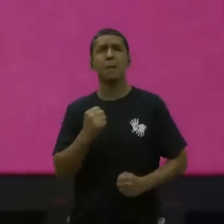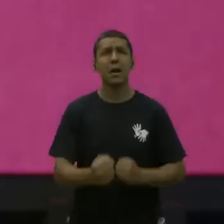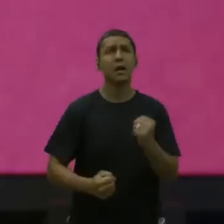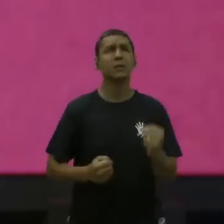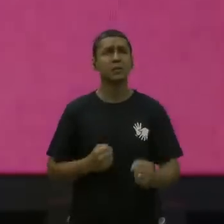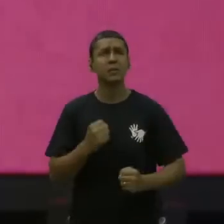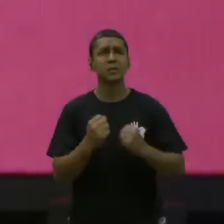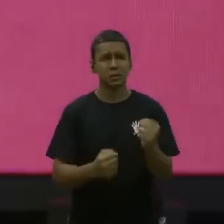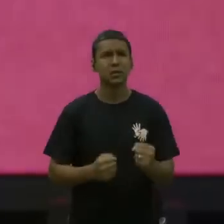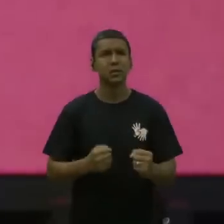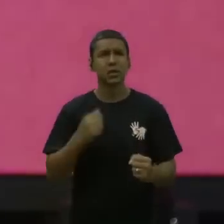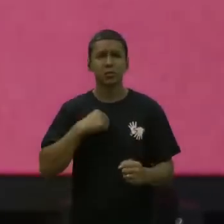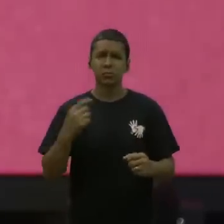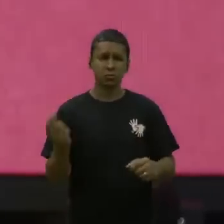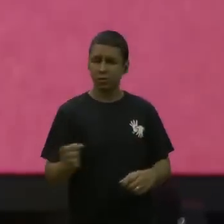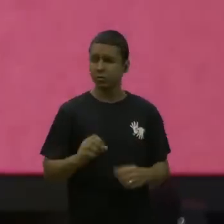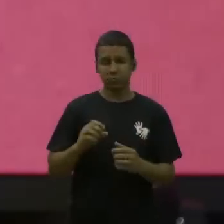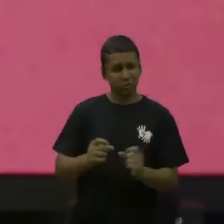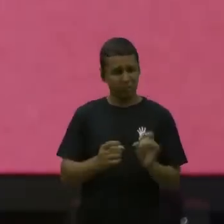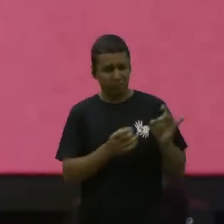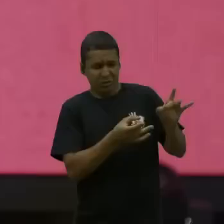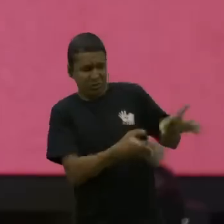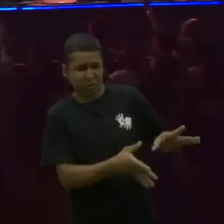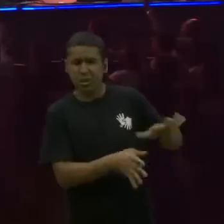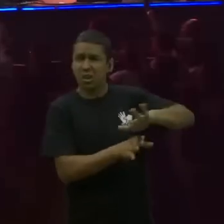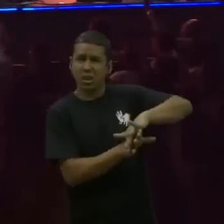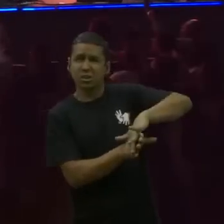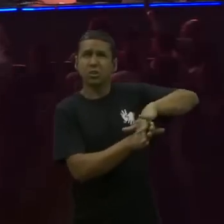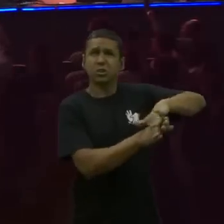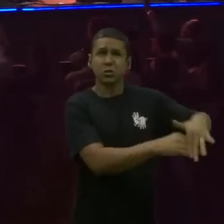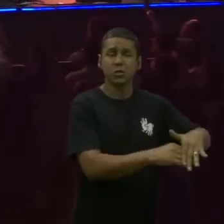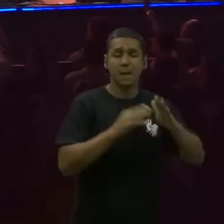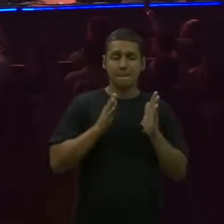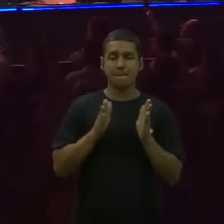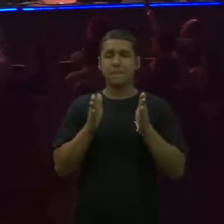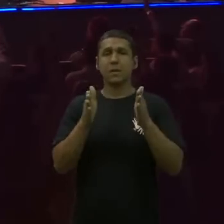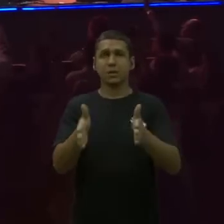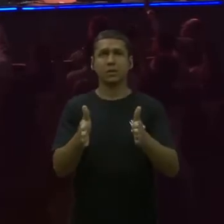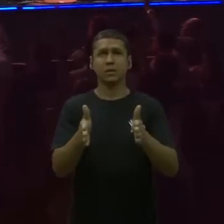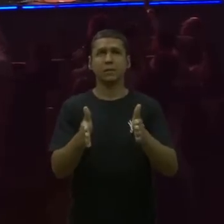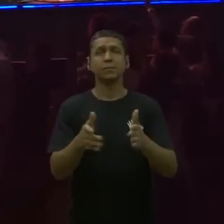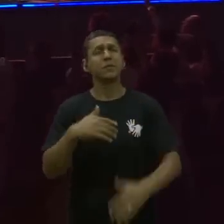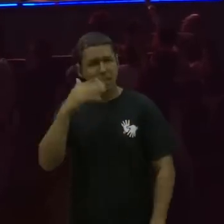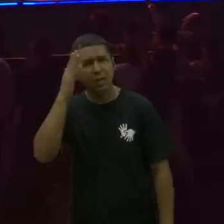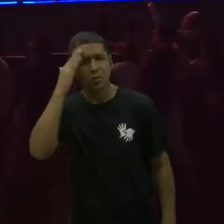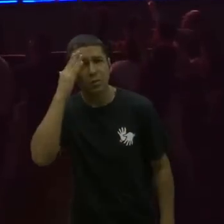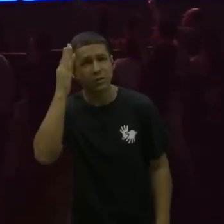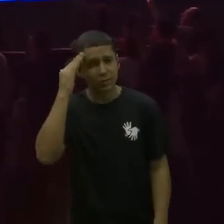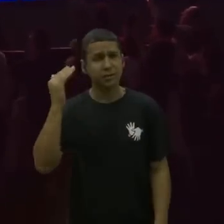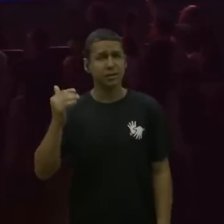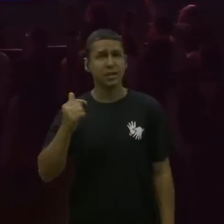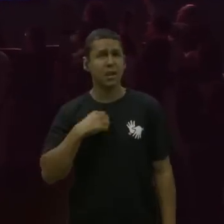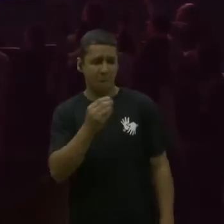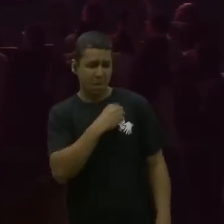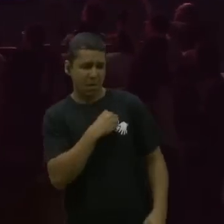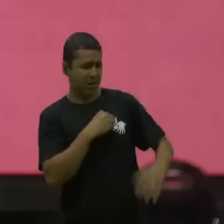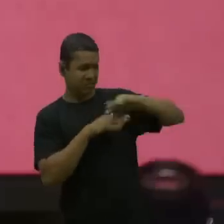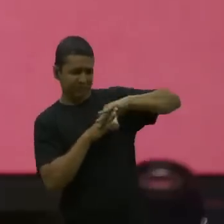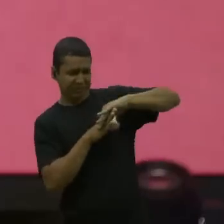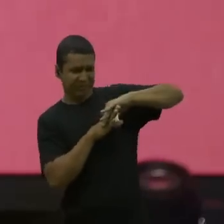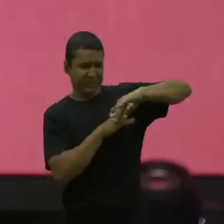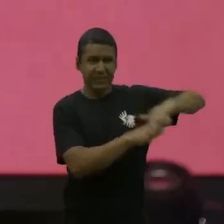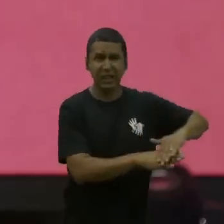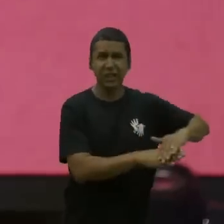Eu sei o que me fez abrir mão do que eu abri. Eu sei o que me fez dizer não para o diabo, não para o pecado, não para